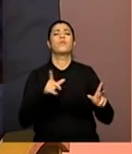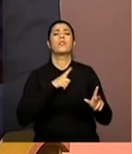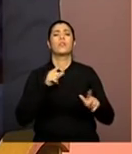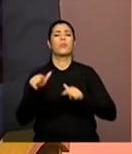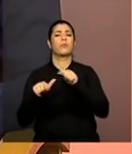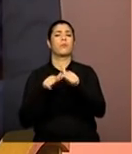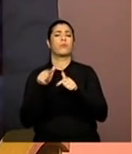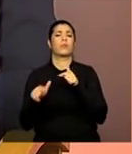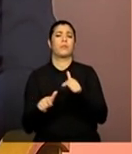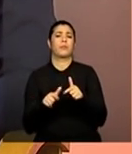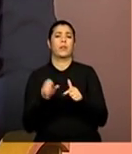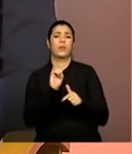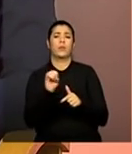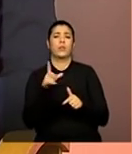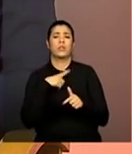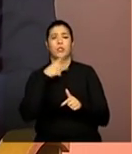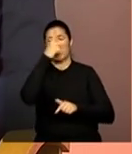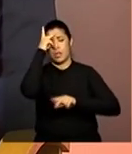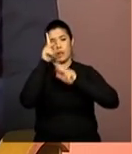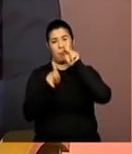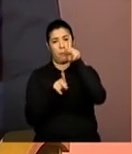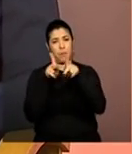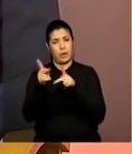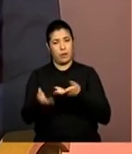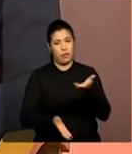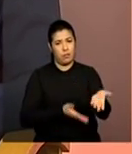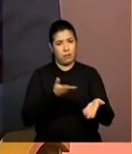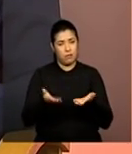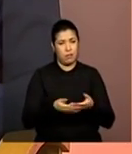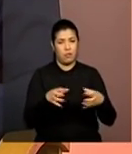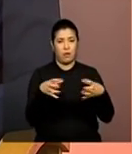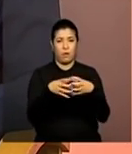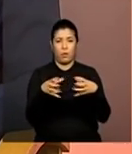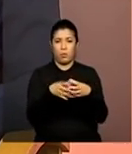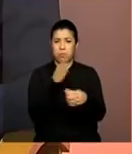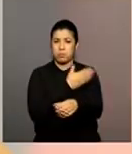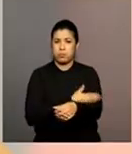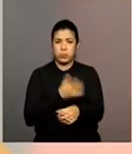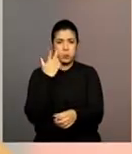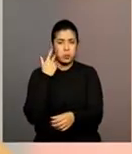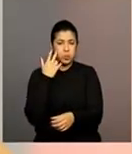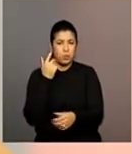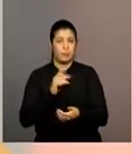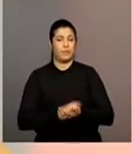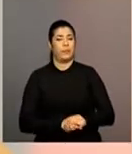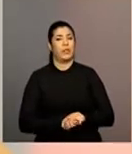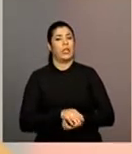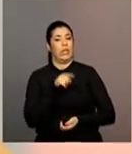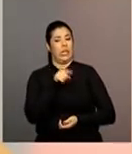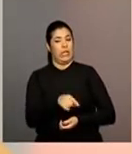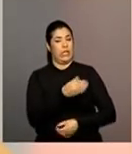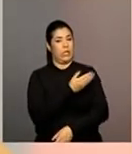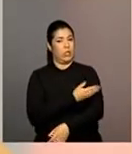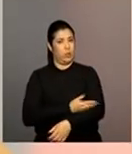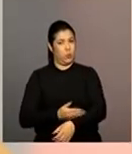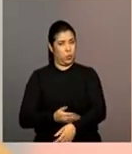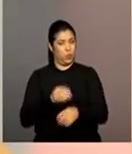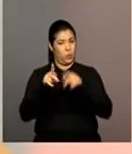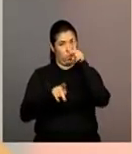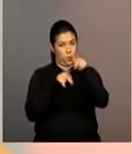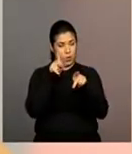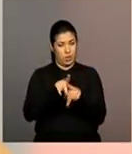trabalho quando o público atendido é de comunidade tradicional há uma exigência muito grande de